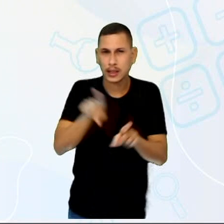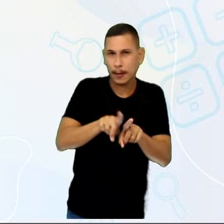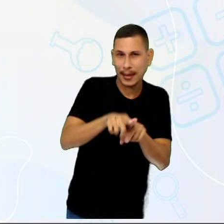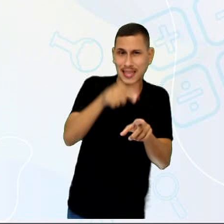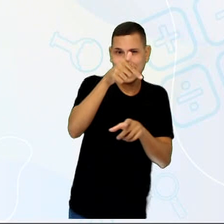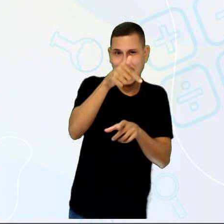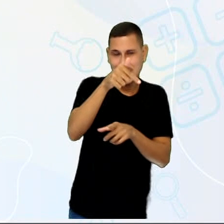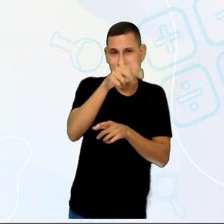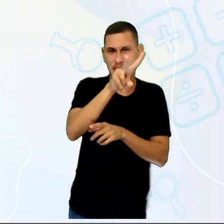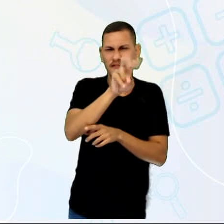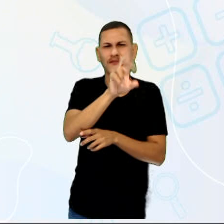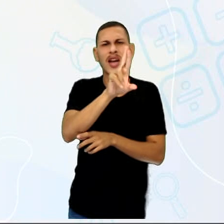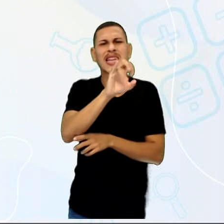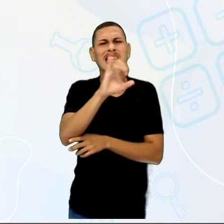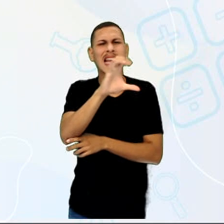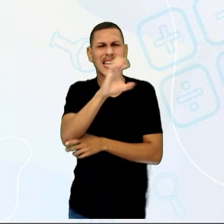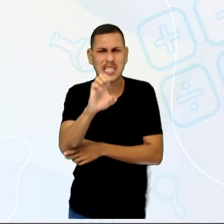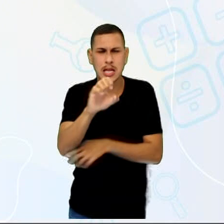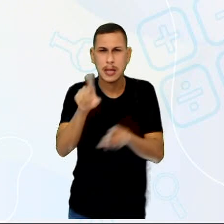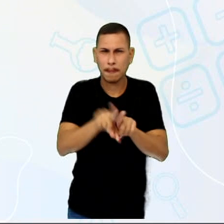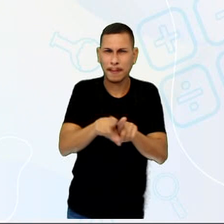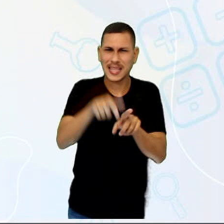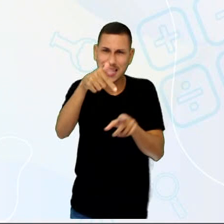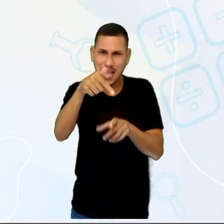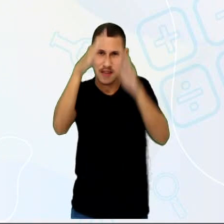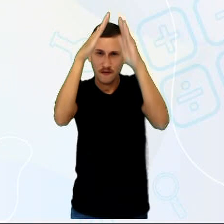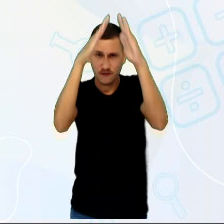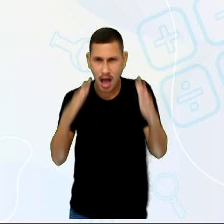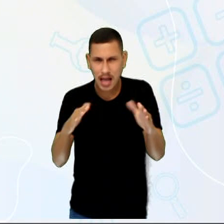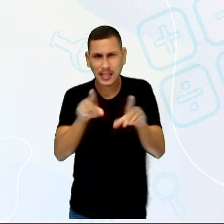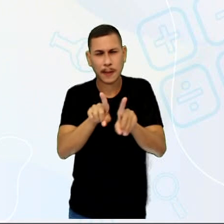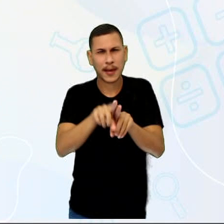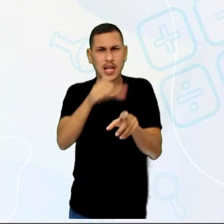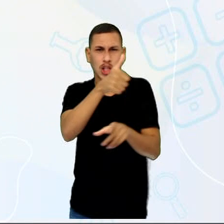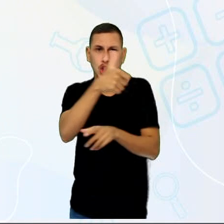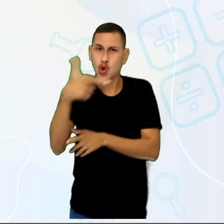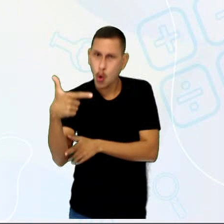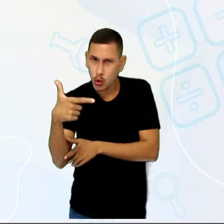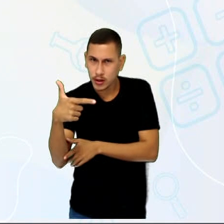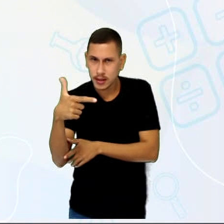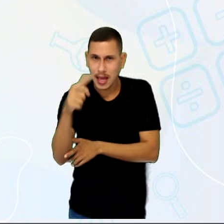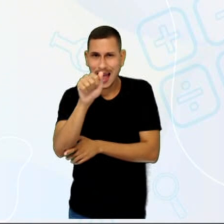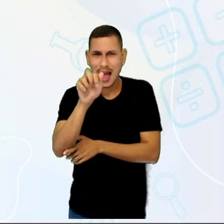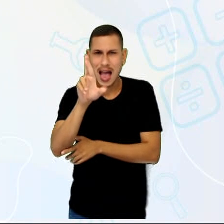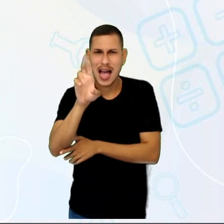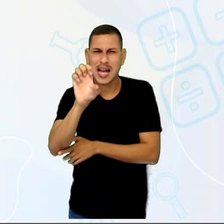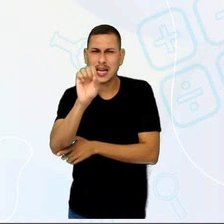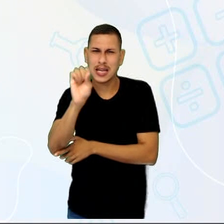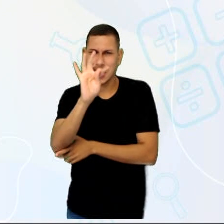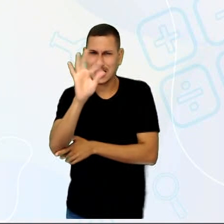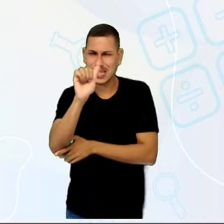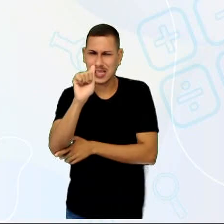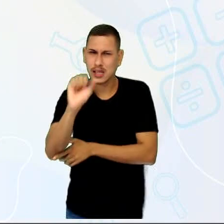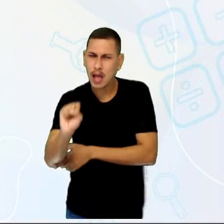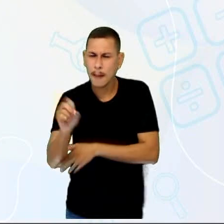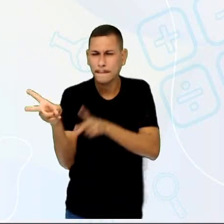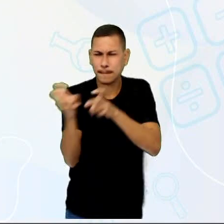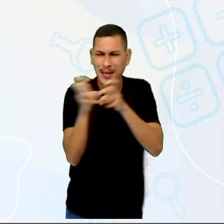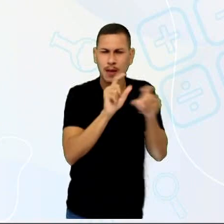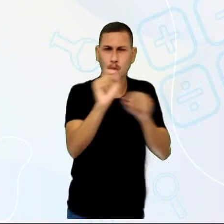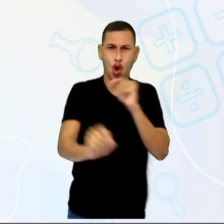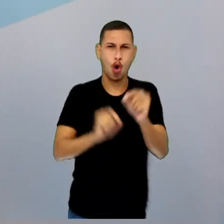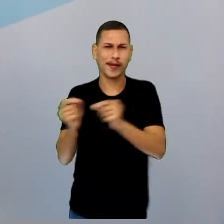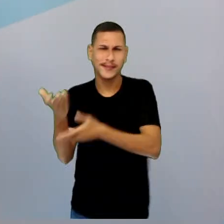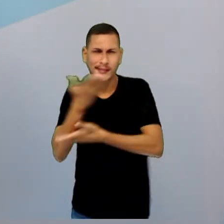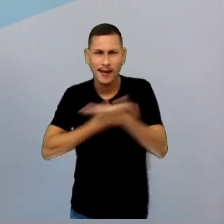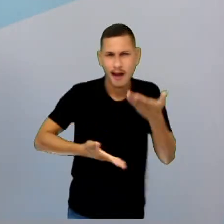7 vértices, tenho 7 faces e tenho 12 arestas. Então, o que a gente começa a perceber? Em relação ao lado